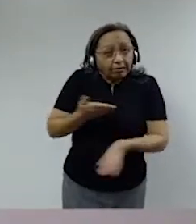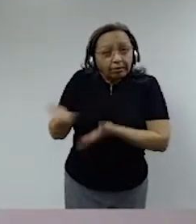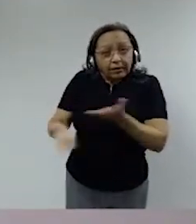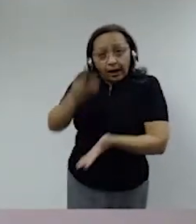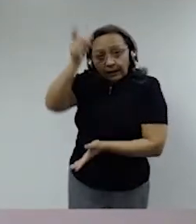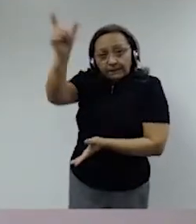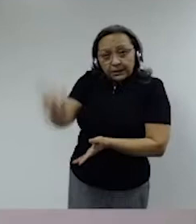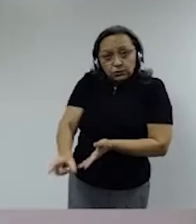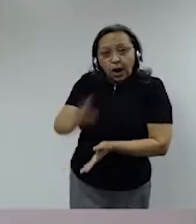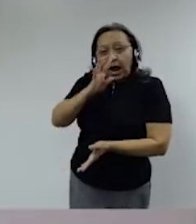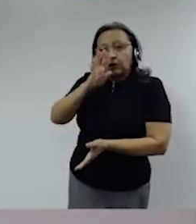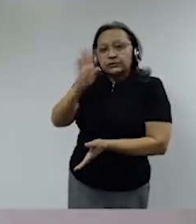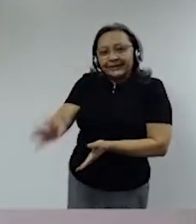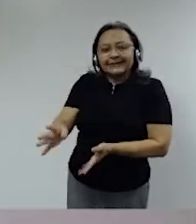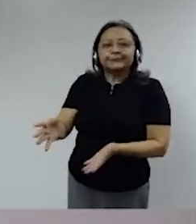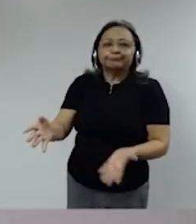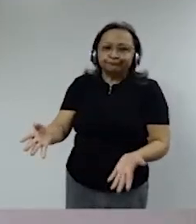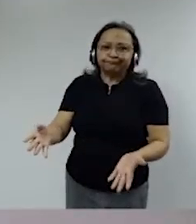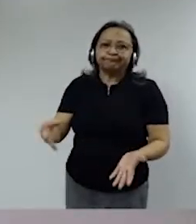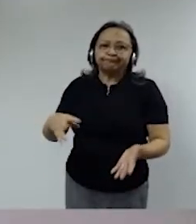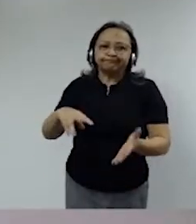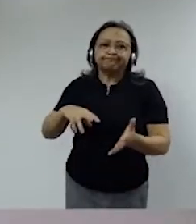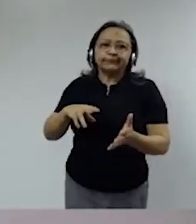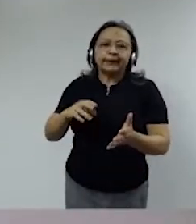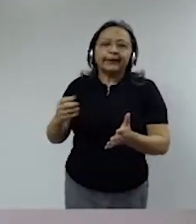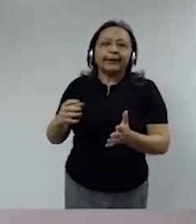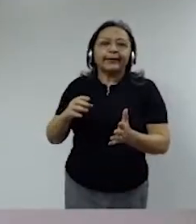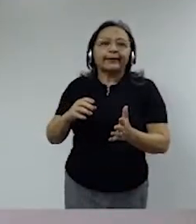é denotativa do grau de civilidade daquela